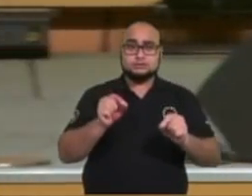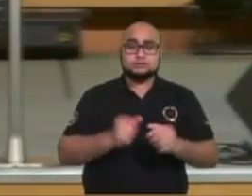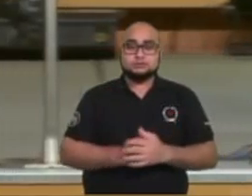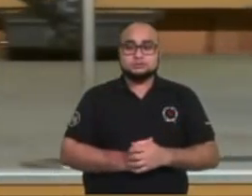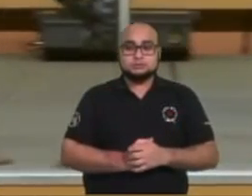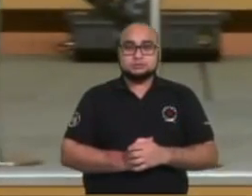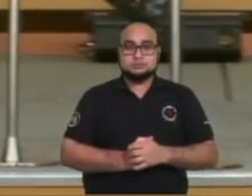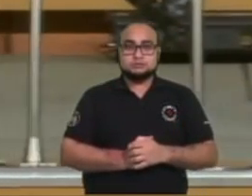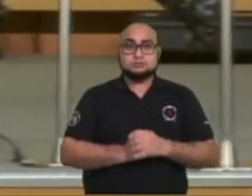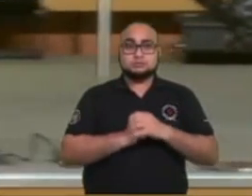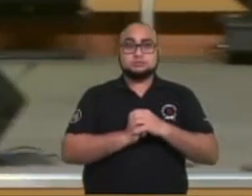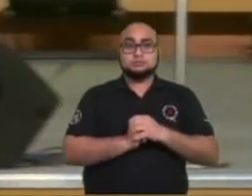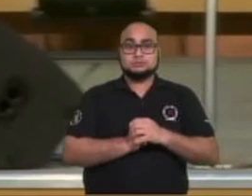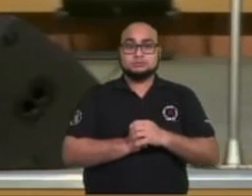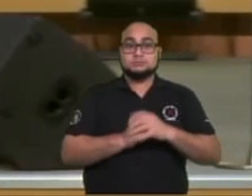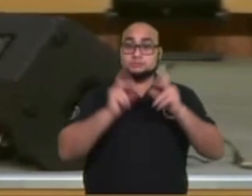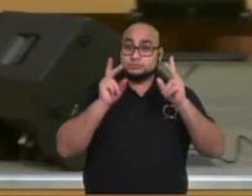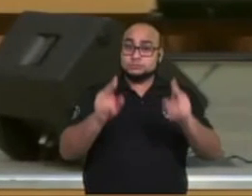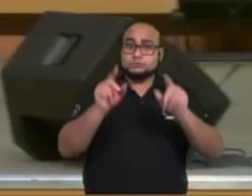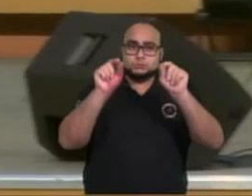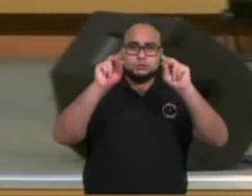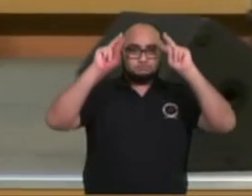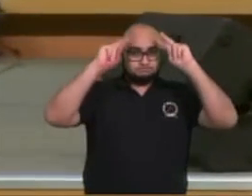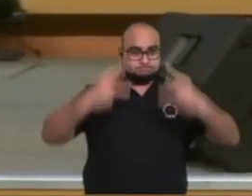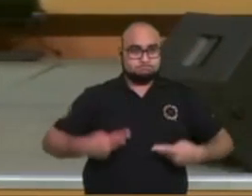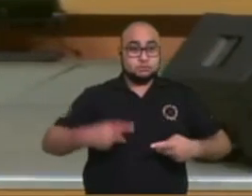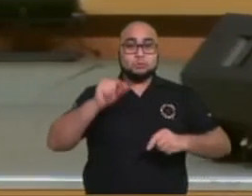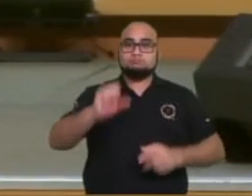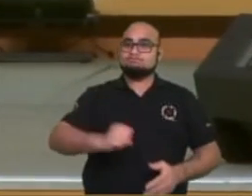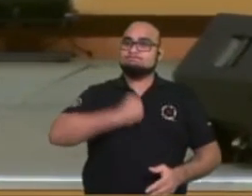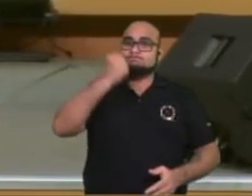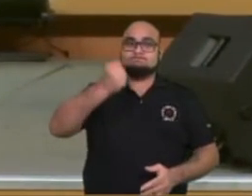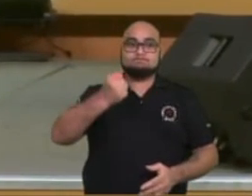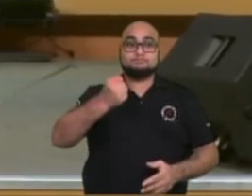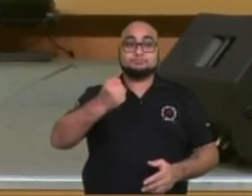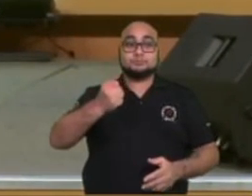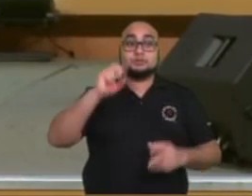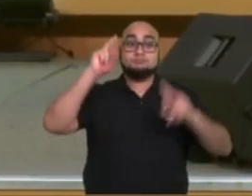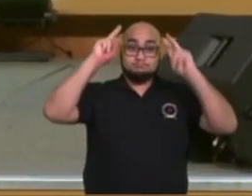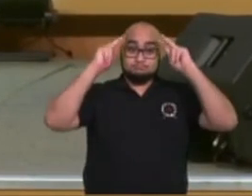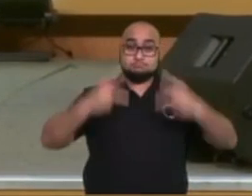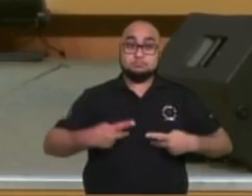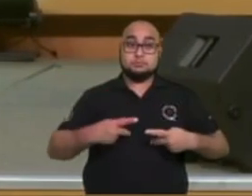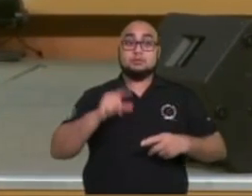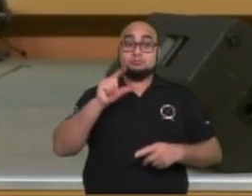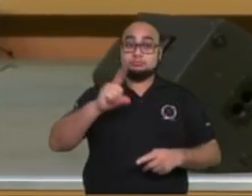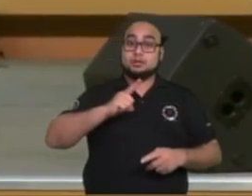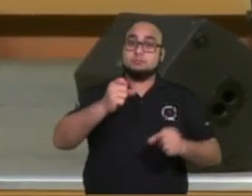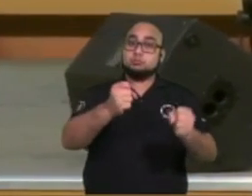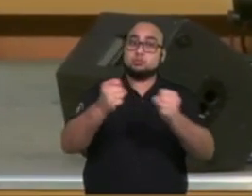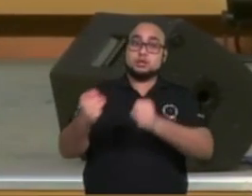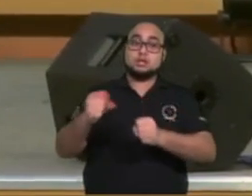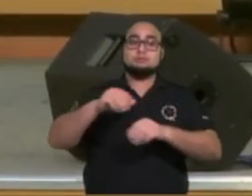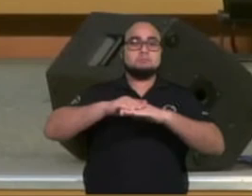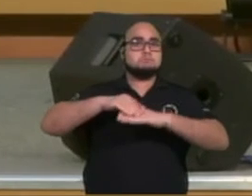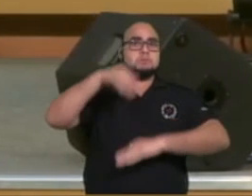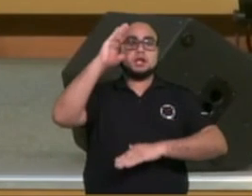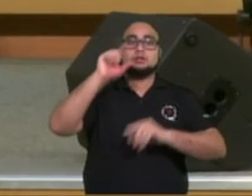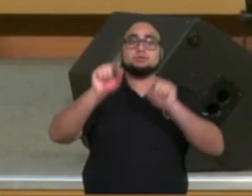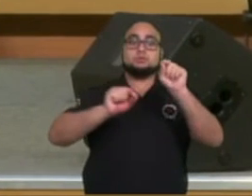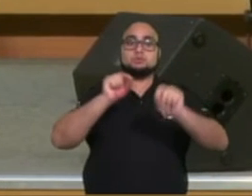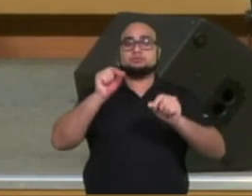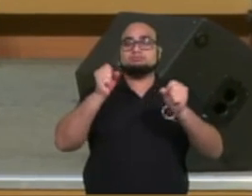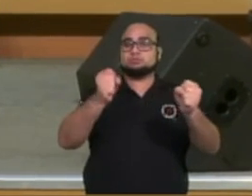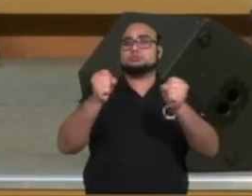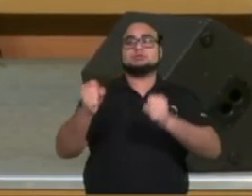odeia ao ser humano e ele é um ser espiritual então ele tem um poder que vai além do Poder